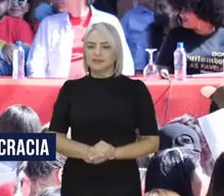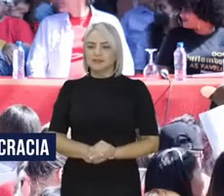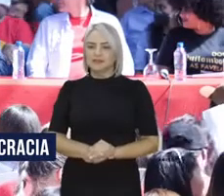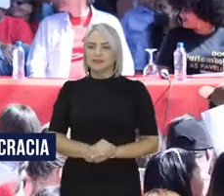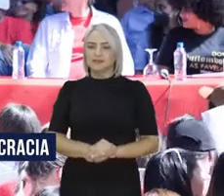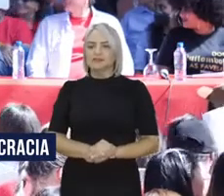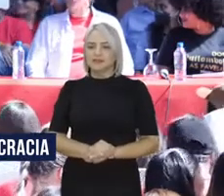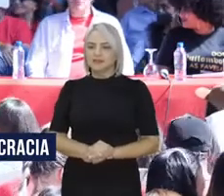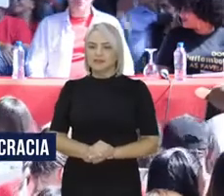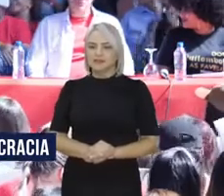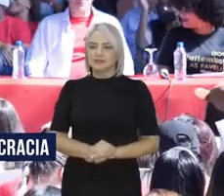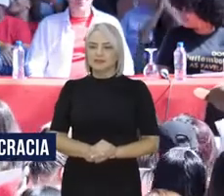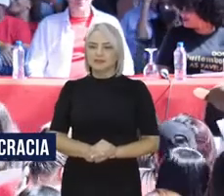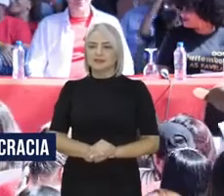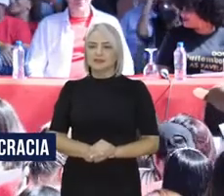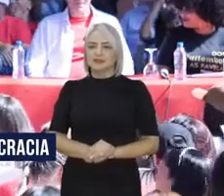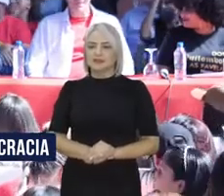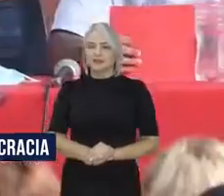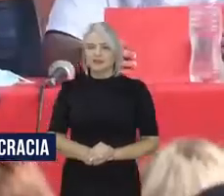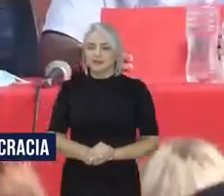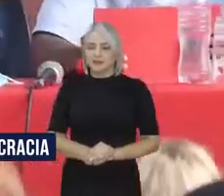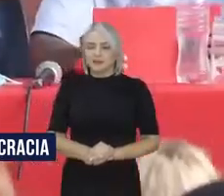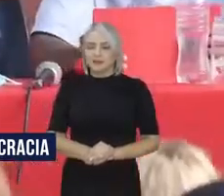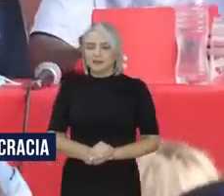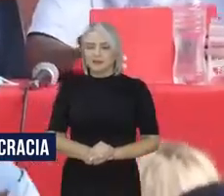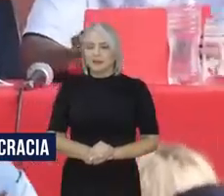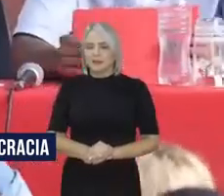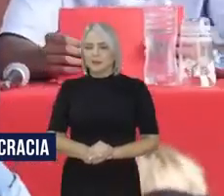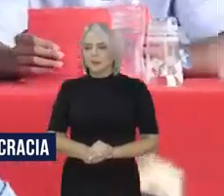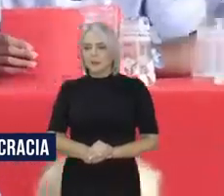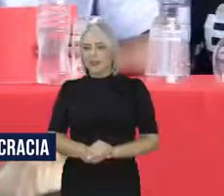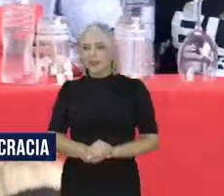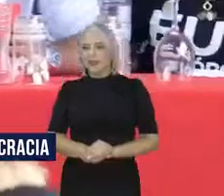Lindo! Ai, é o galã, galã.